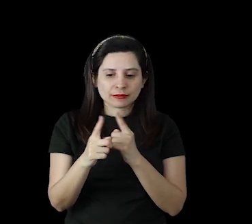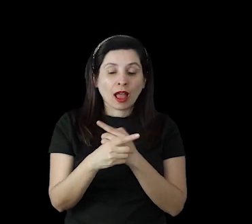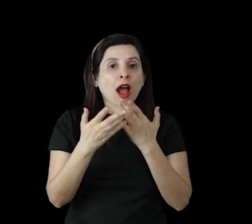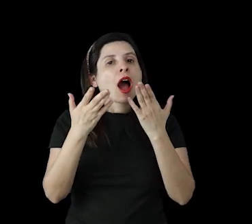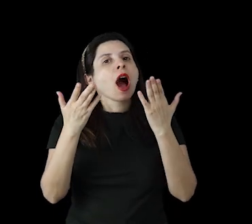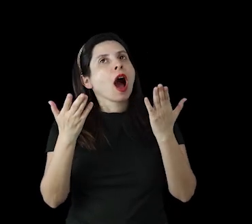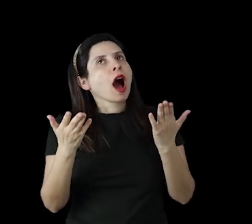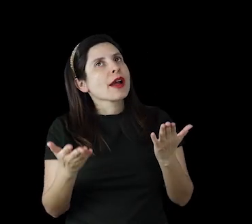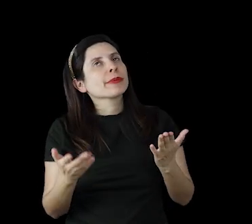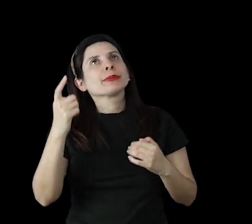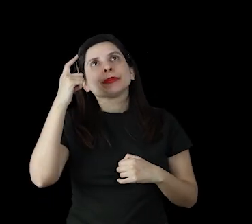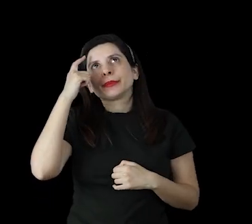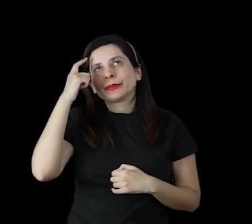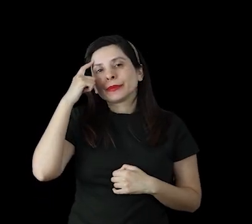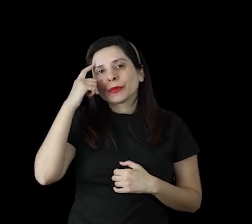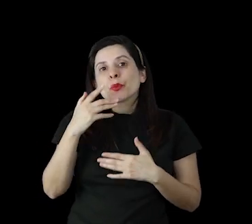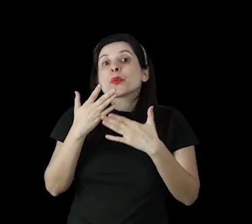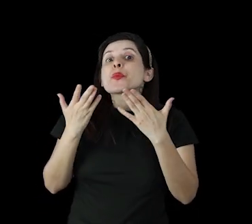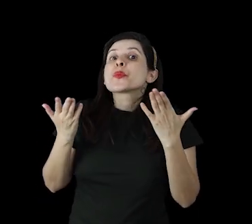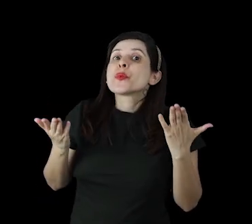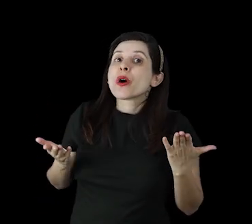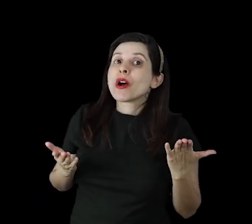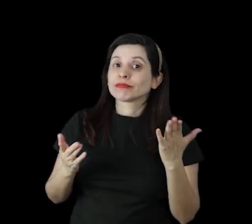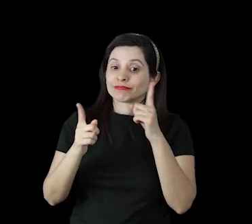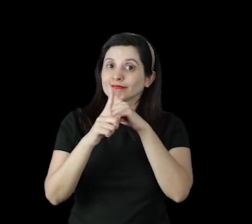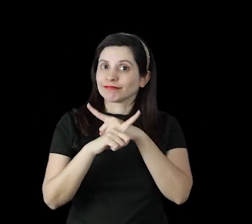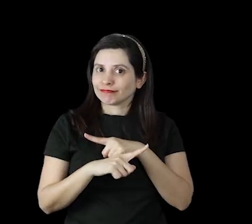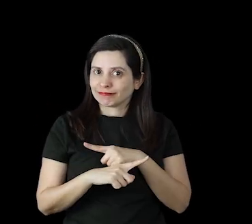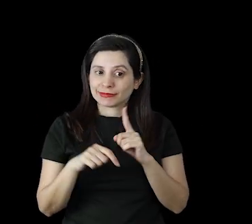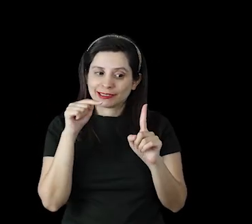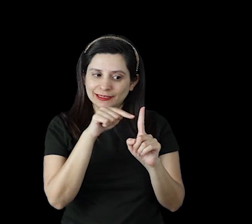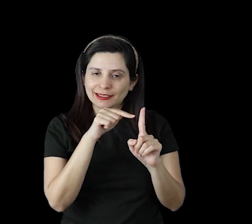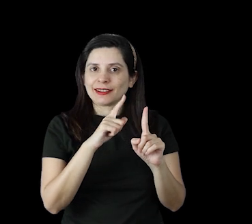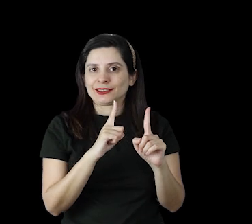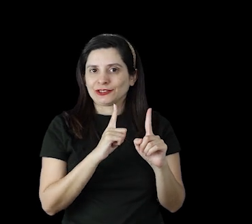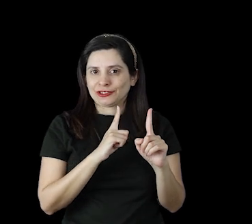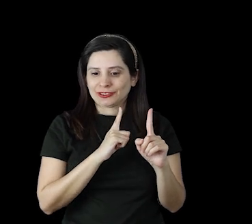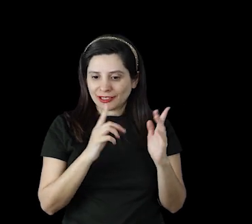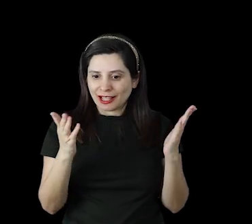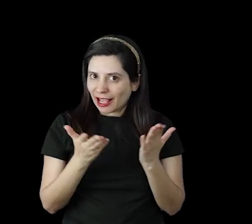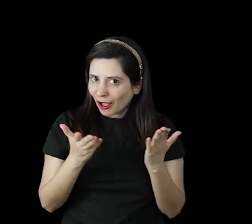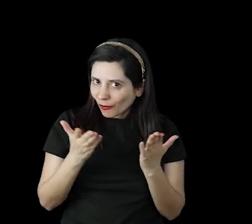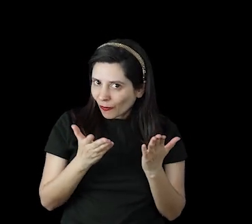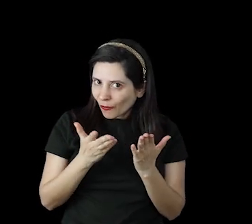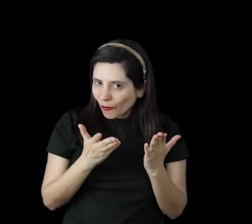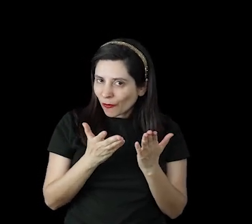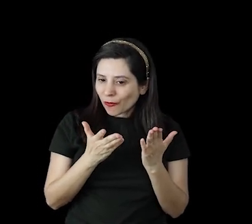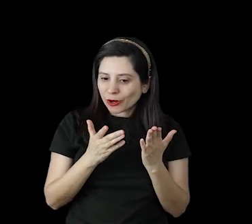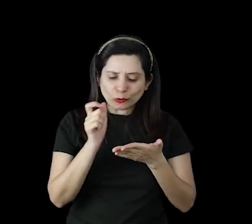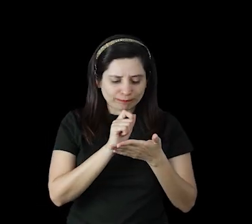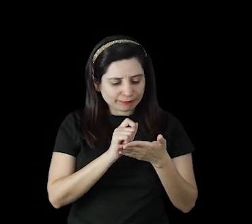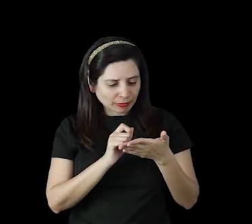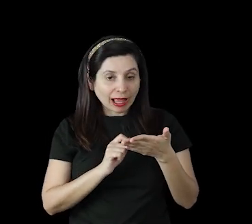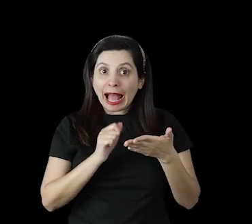eu comecei a pensar quais as contradições, que ela tinha, e agora estou reescrevendo